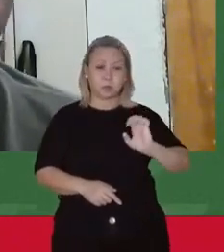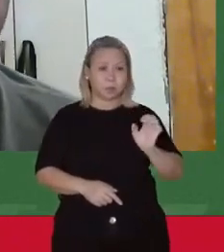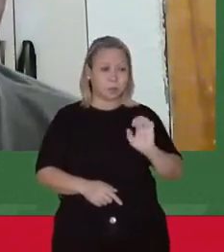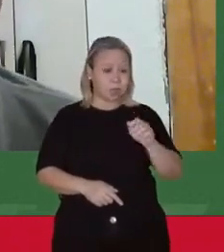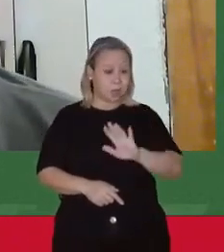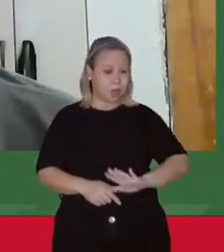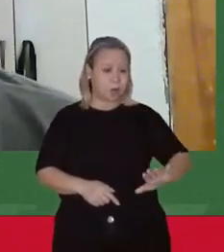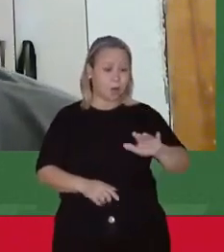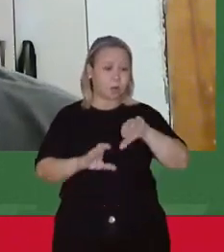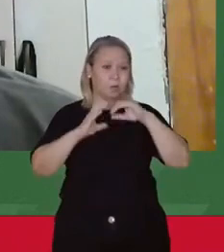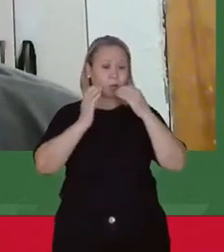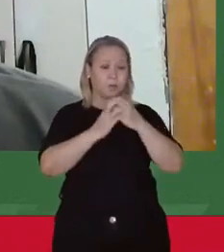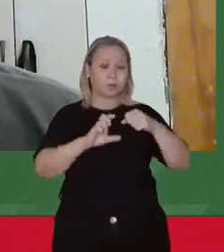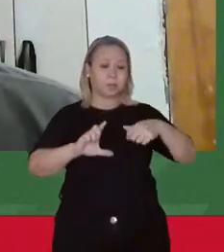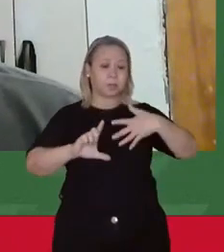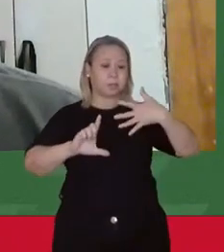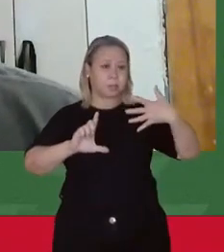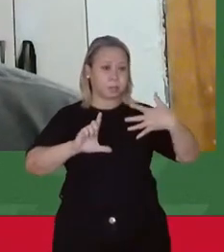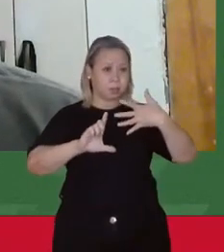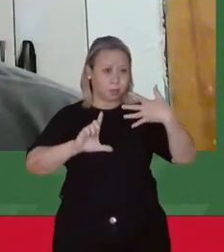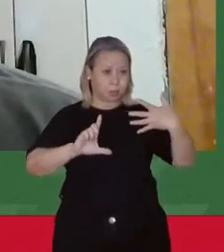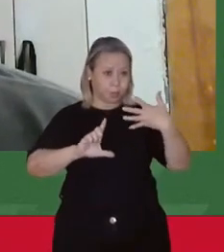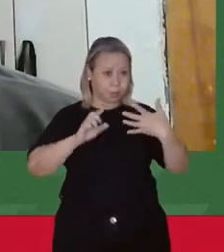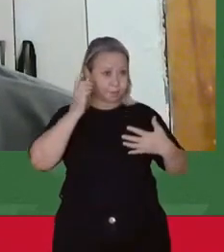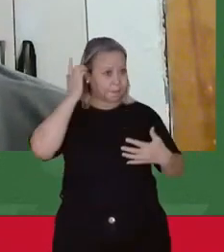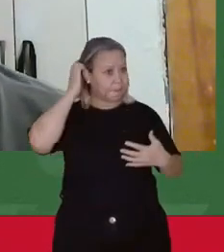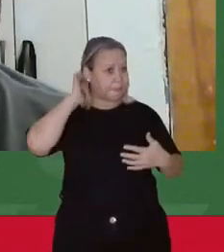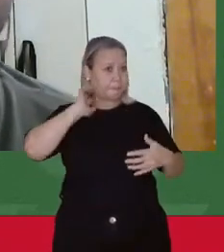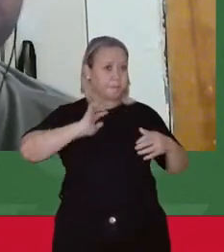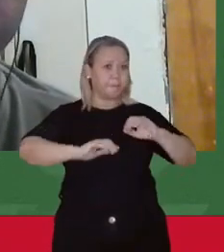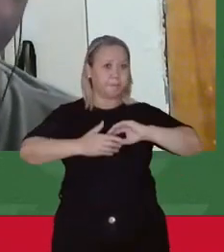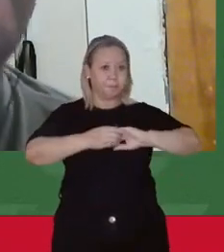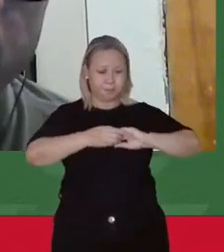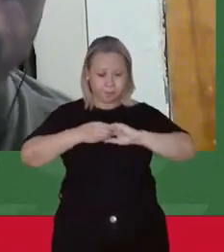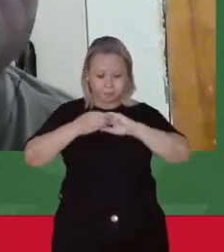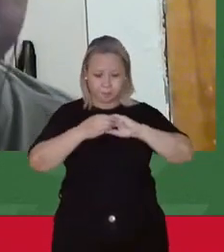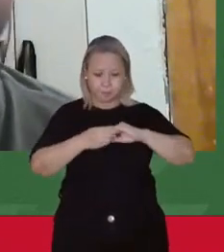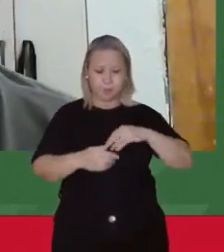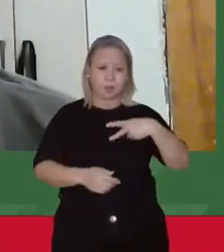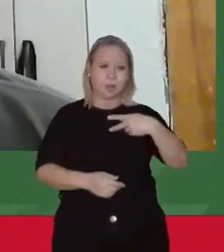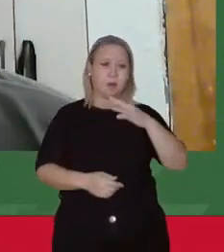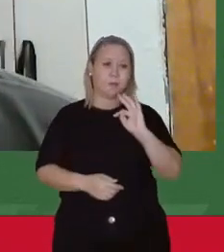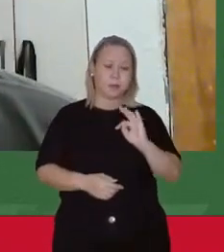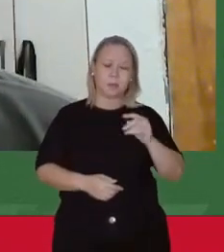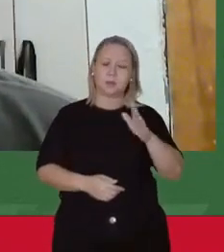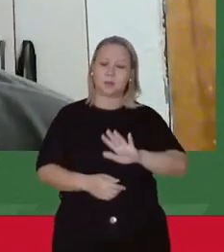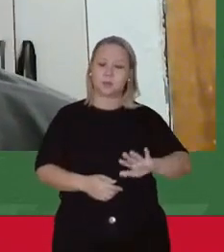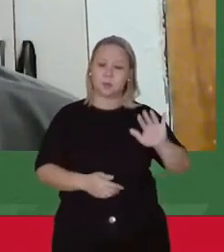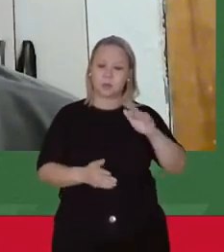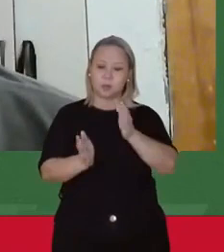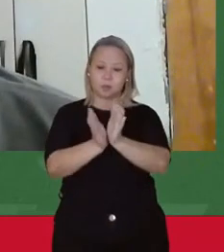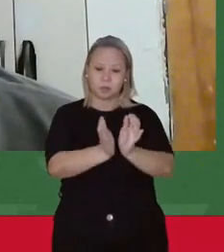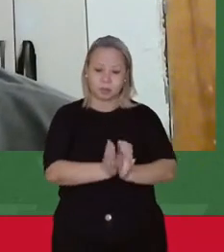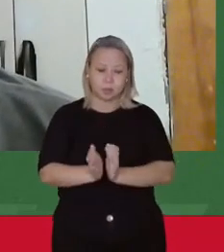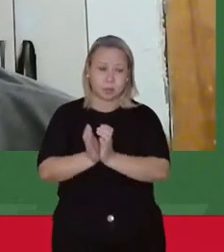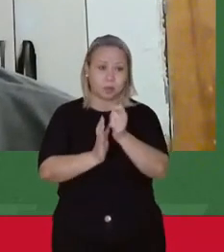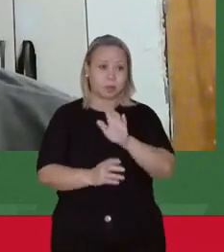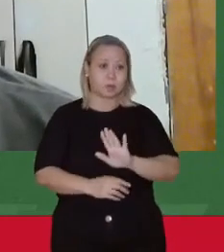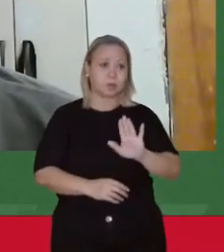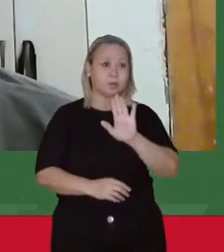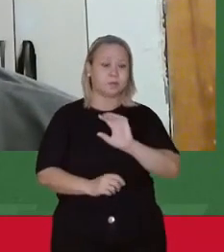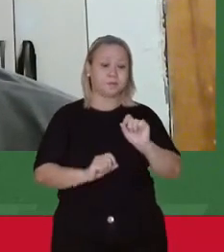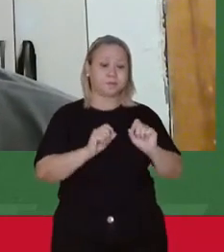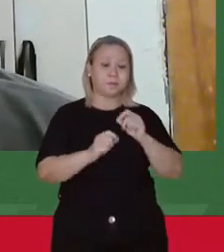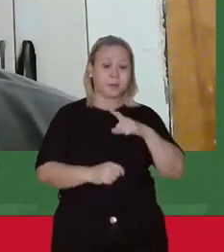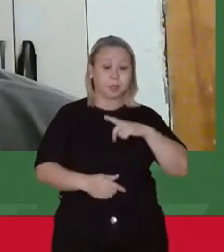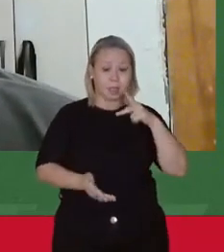toda a nossa comunidade LGBT. Então, saudar o Partido dos Trabalhadores, saudar todas as nossas secretarias e setoriais nacionais que têm realizado um